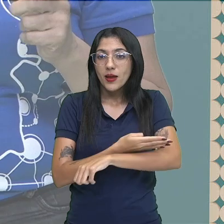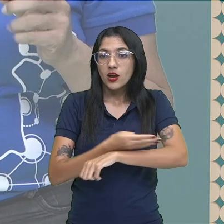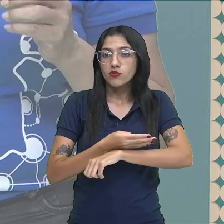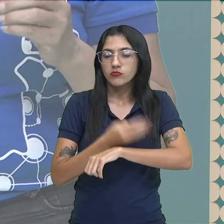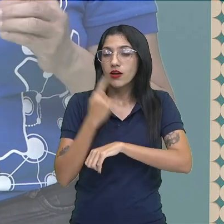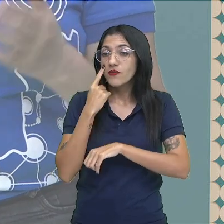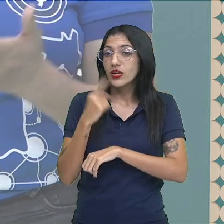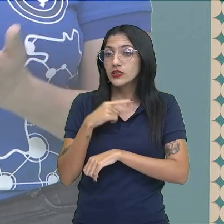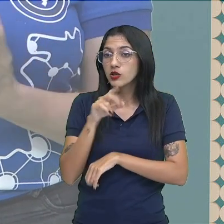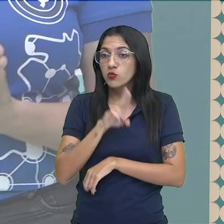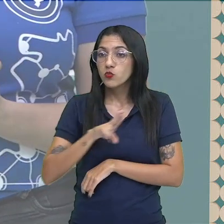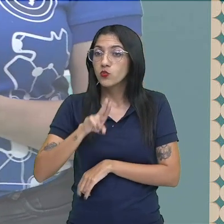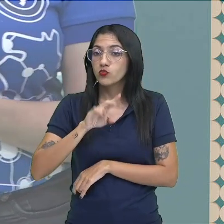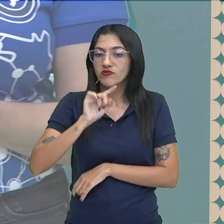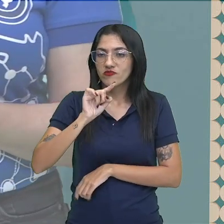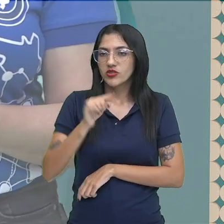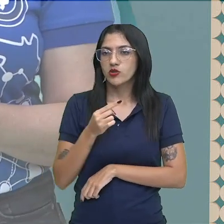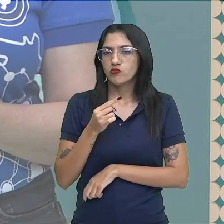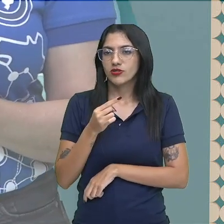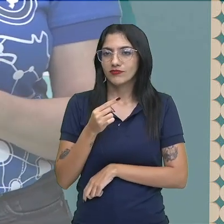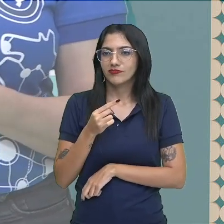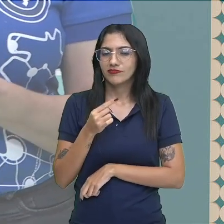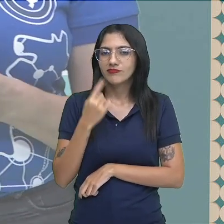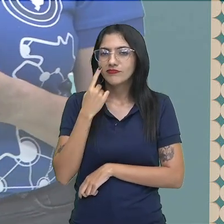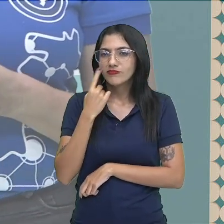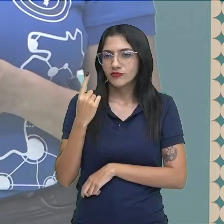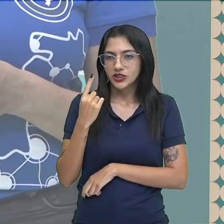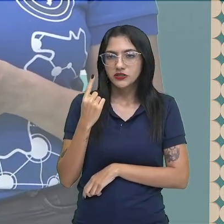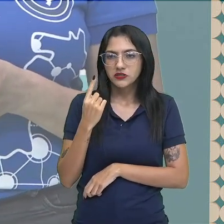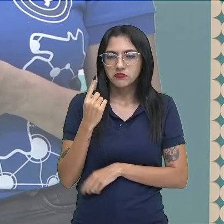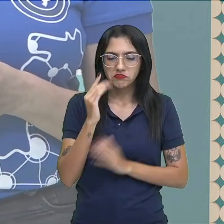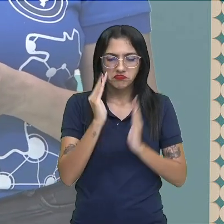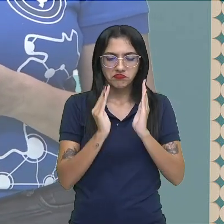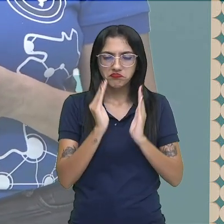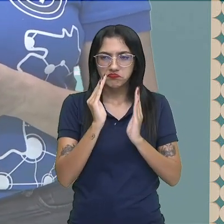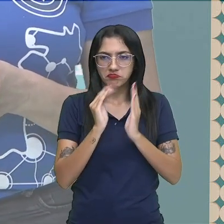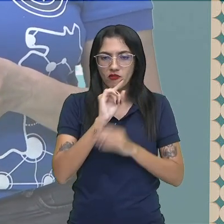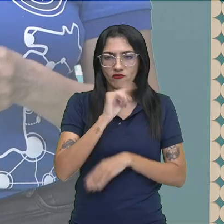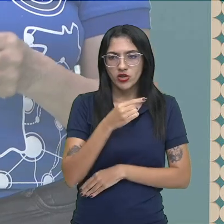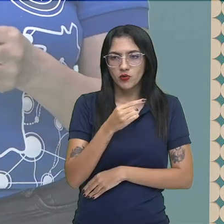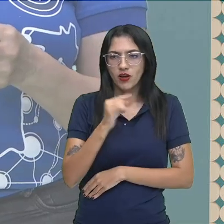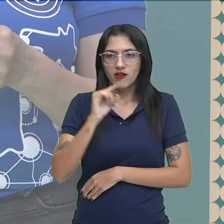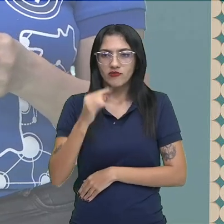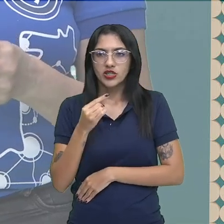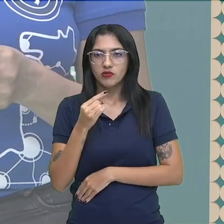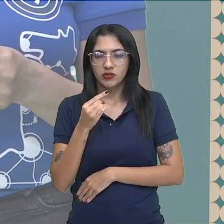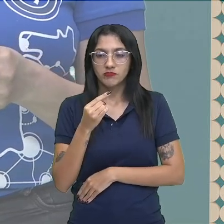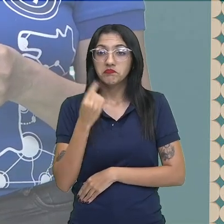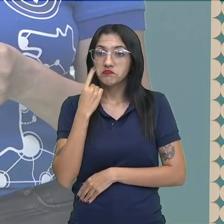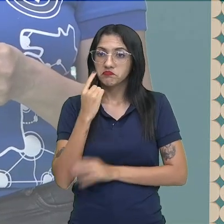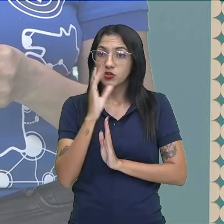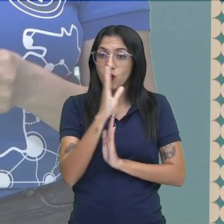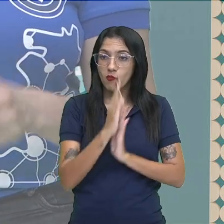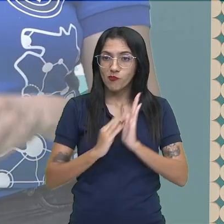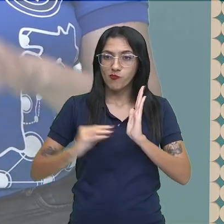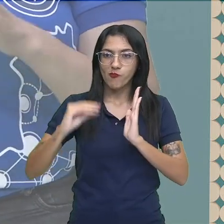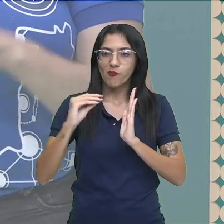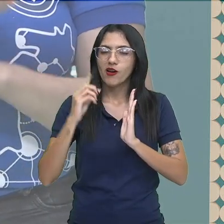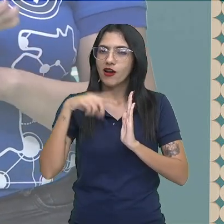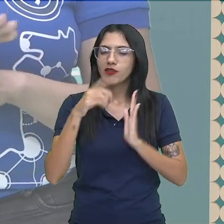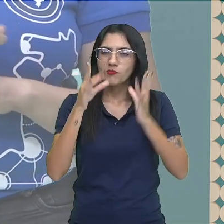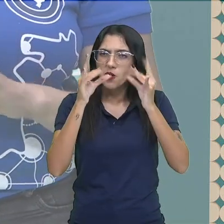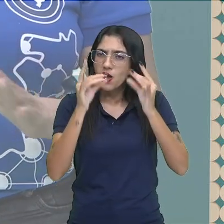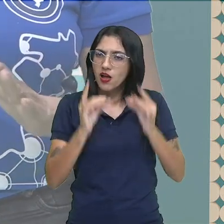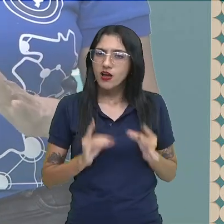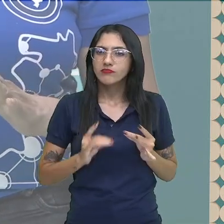vírgulas. Tá? É outro detalhe importante para saber quando é explicativa. Né? Anotem aí esse detalhe que